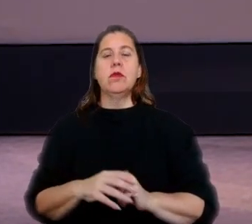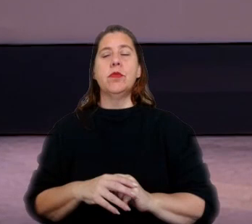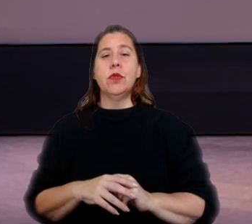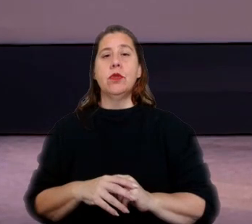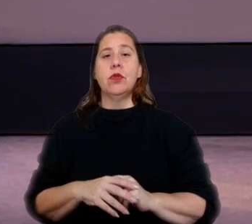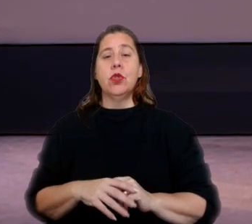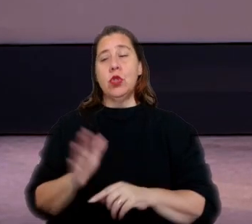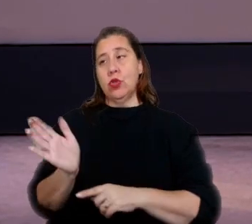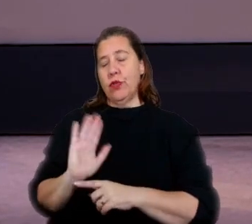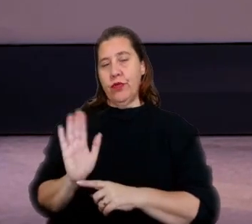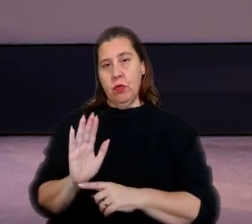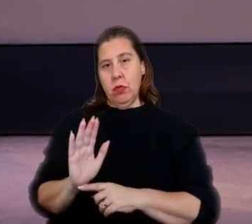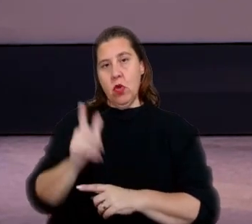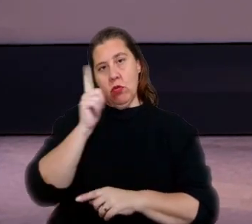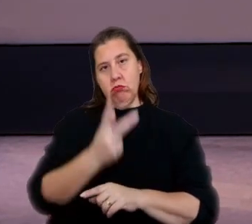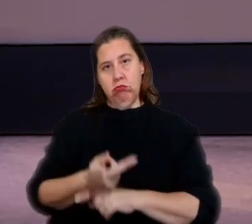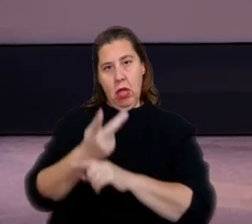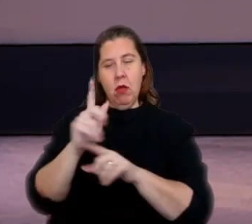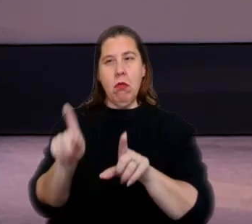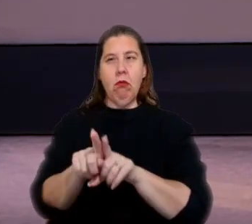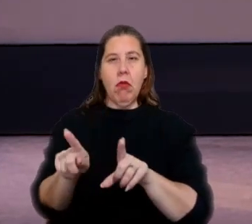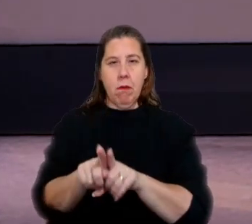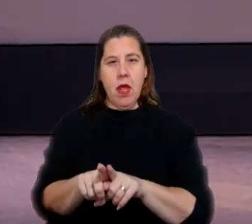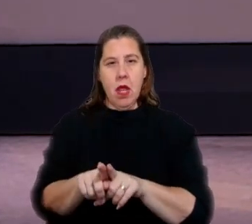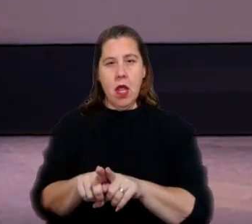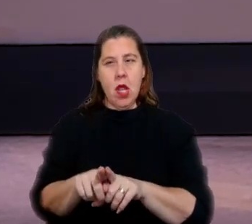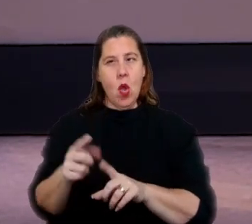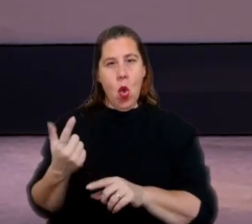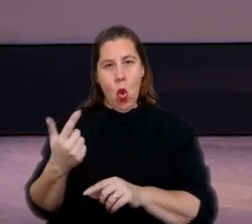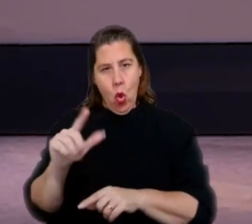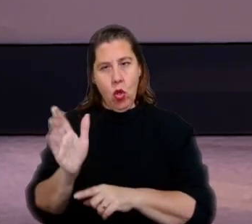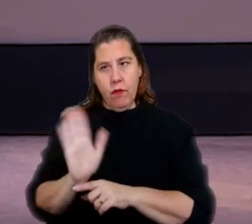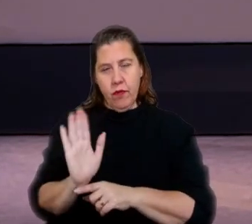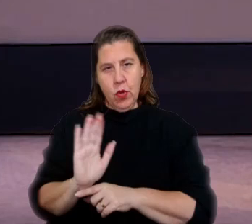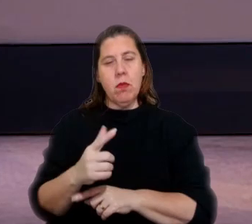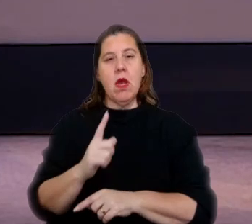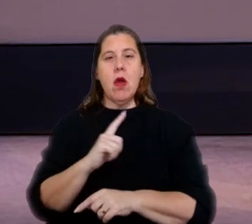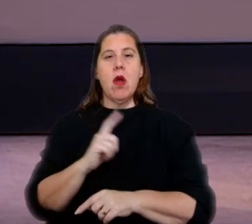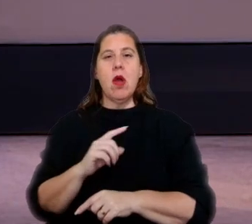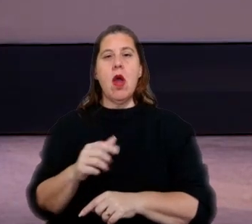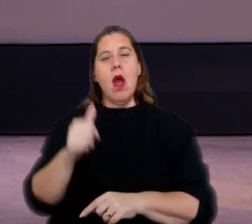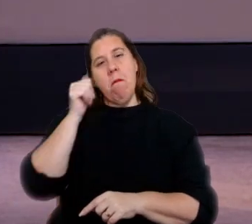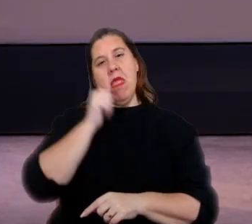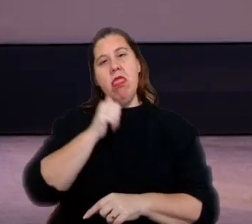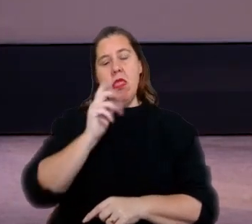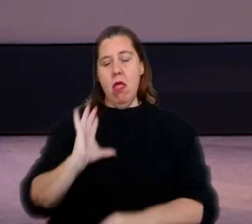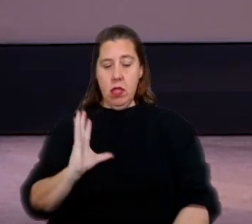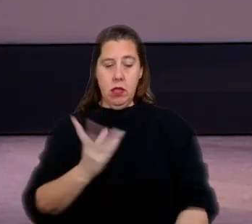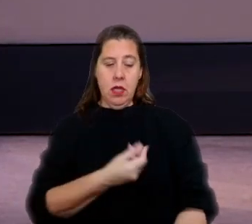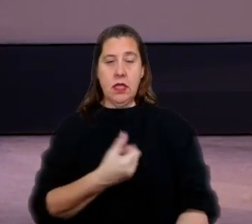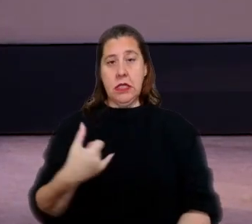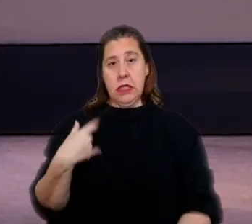de uma Garota, o título que ele ganhou aqui no Brasil, ele também tinha um olhar muito delicado para esse momento da juventude. Seguia uma